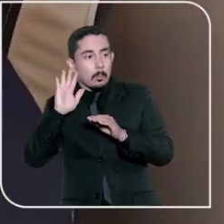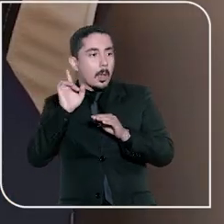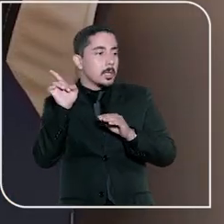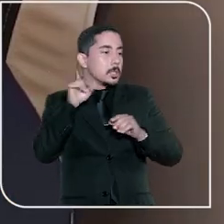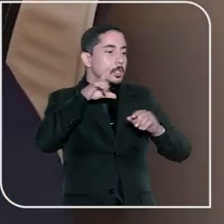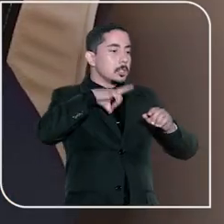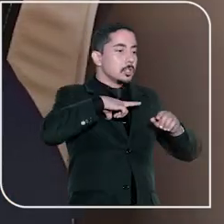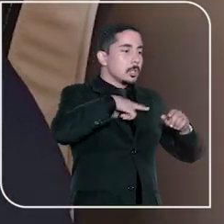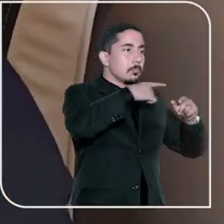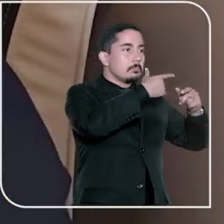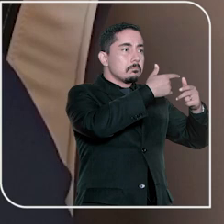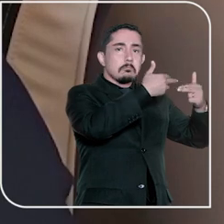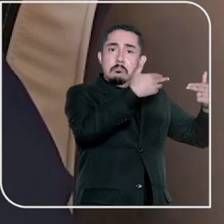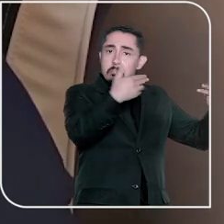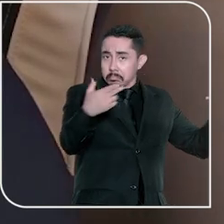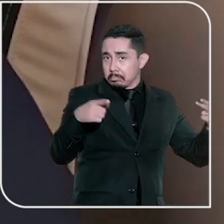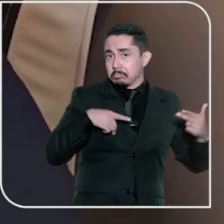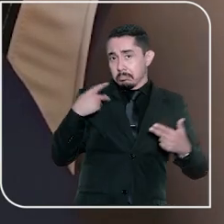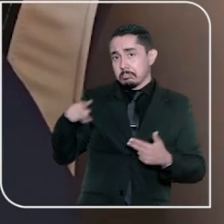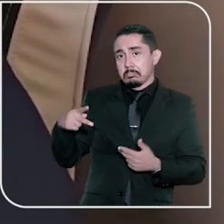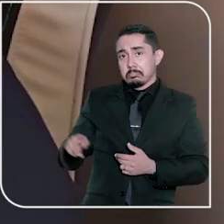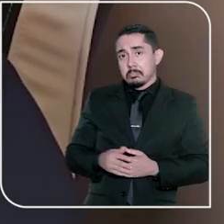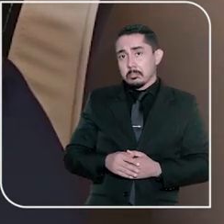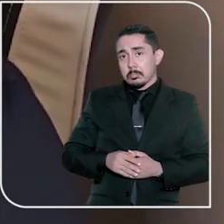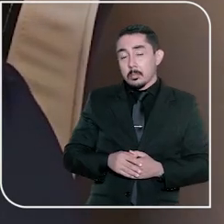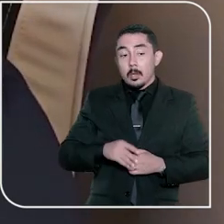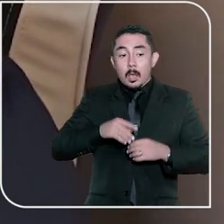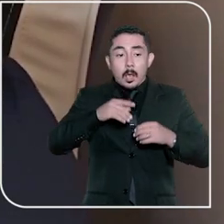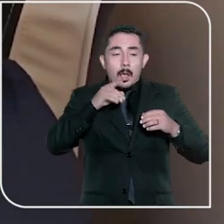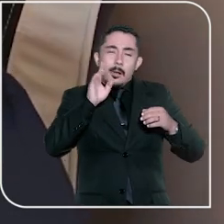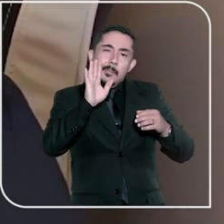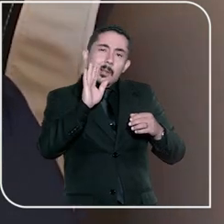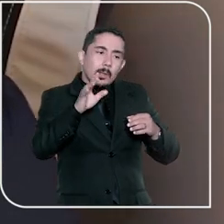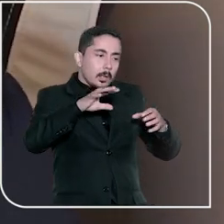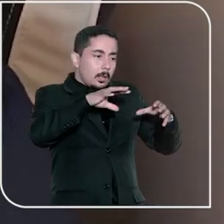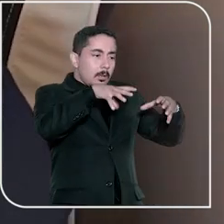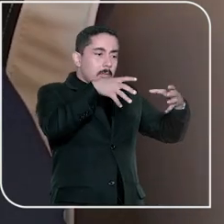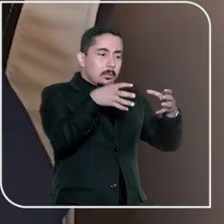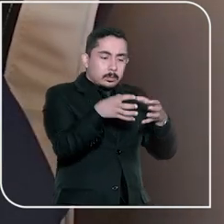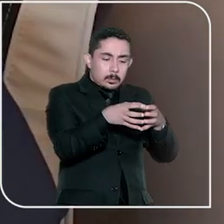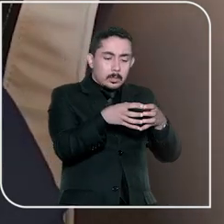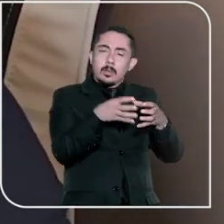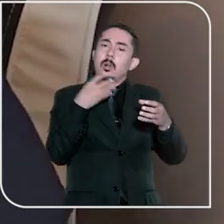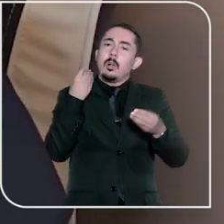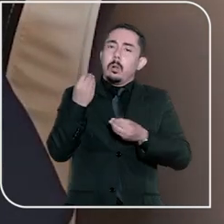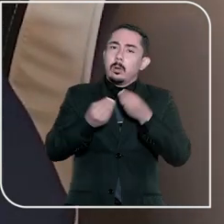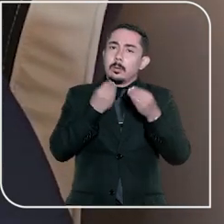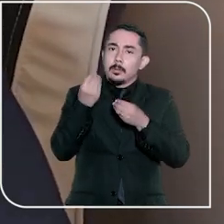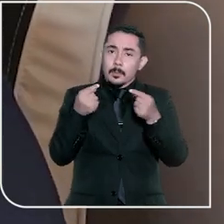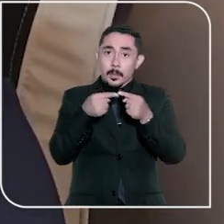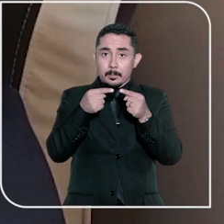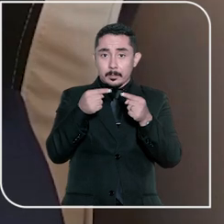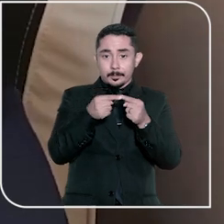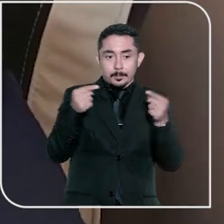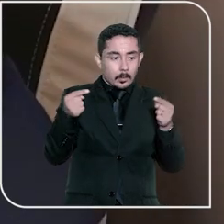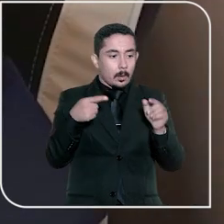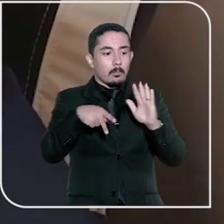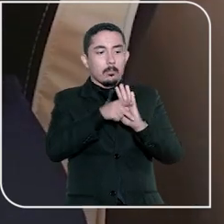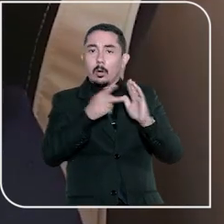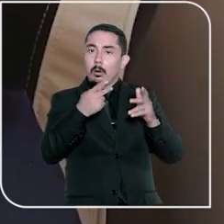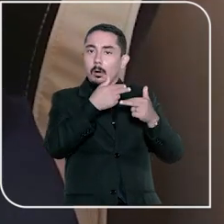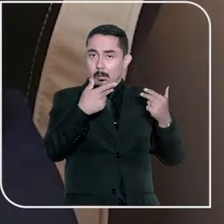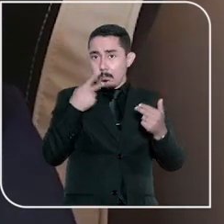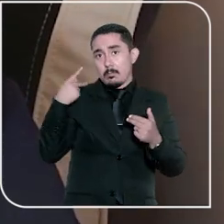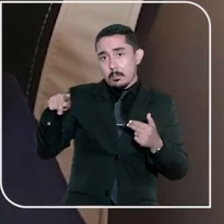já faleceu Nós consideramos esse patrimônio como um conjunto é o que chamamos de uma massa patrimonial uma